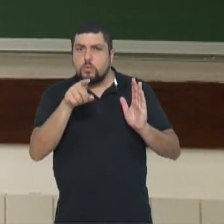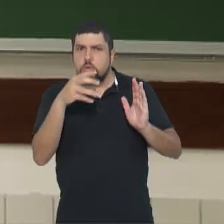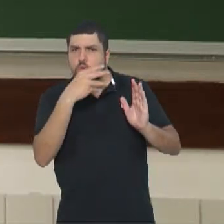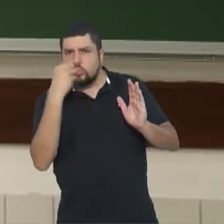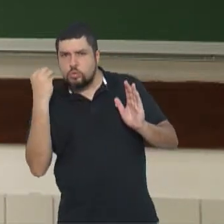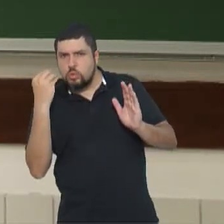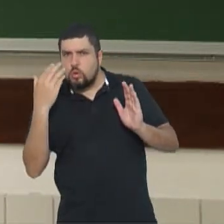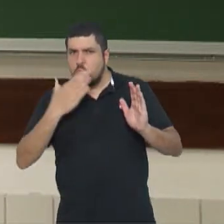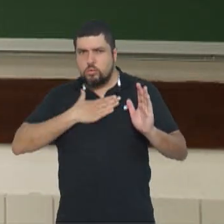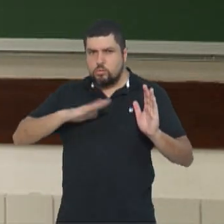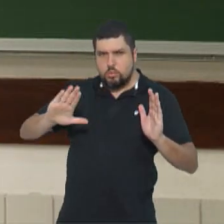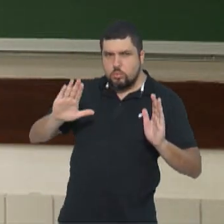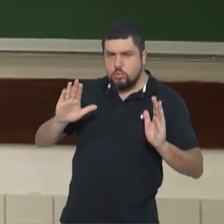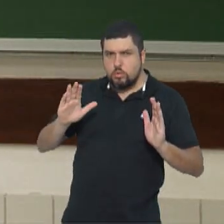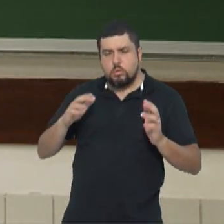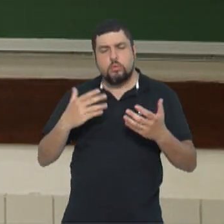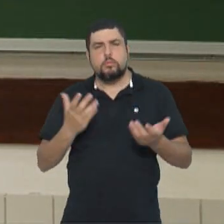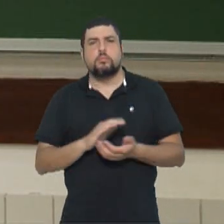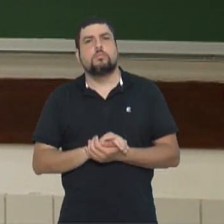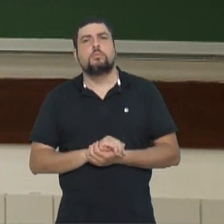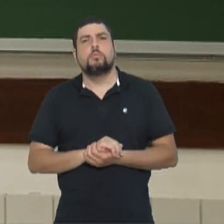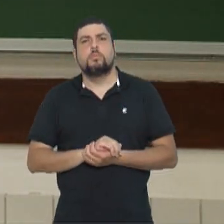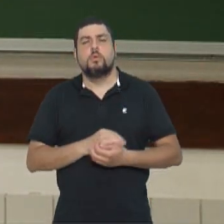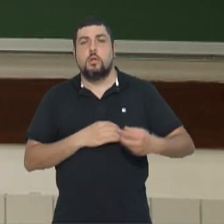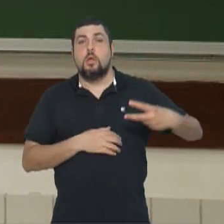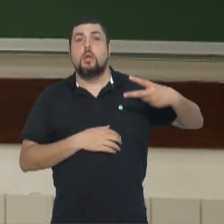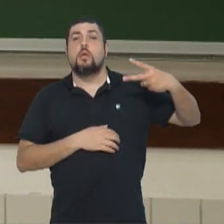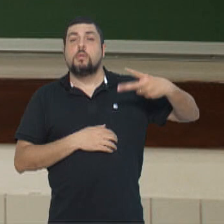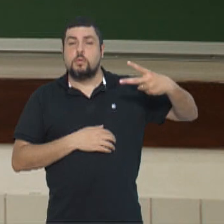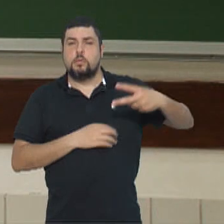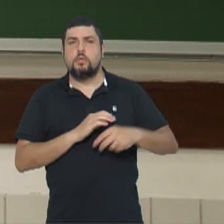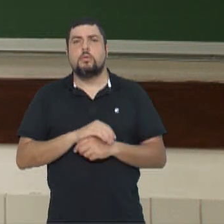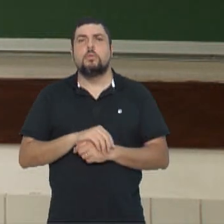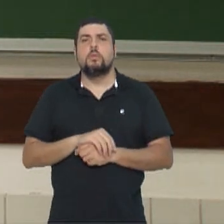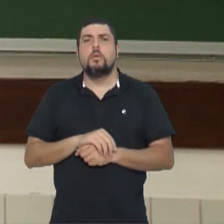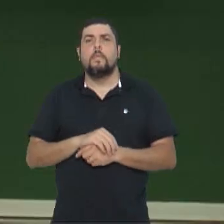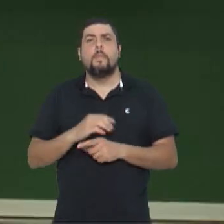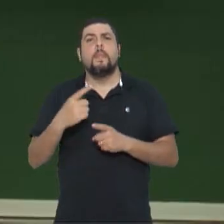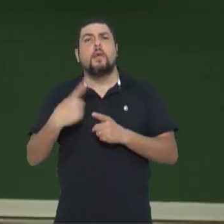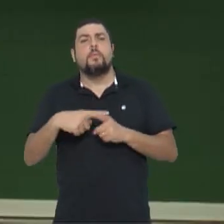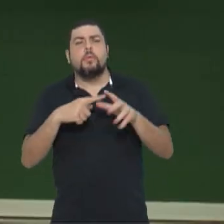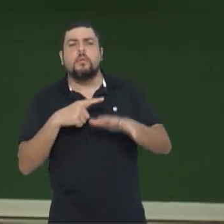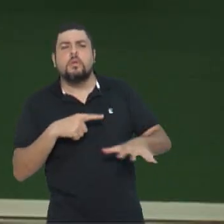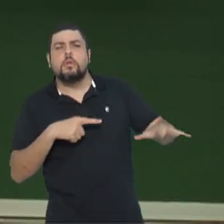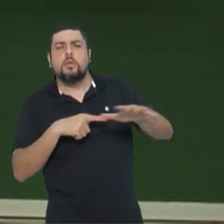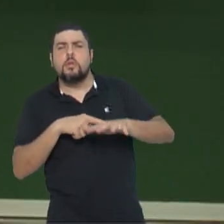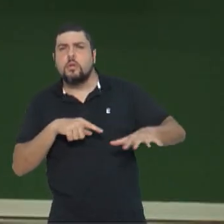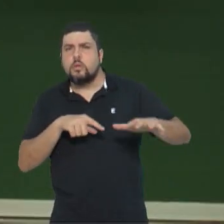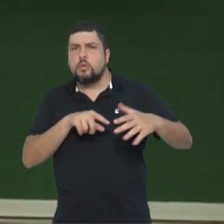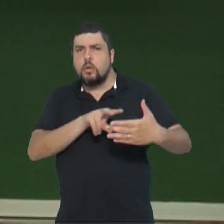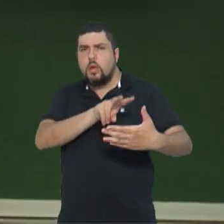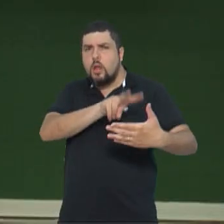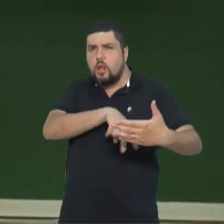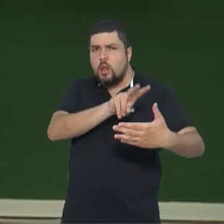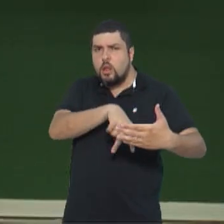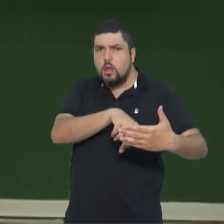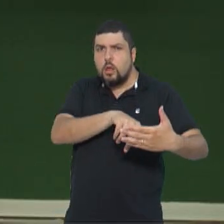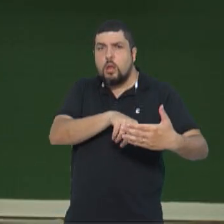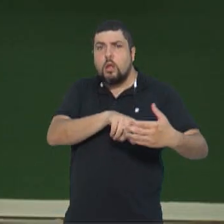Por quê? Né? Segundo, por que os leitores deveriam ou não assistir ao filme? Você pode fazer uma resenha,